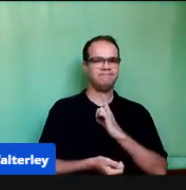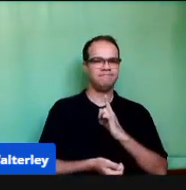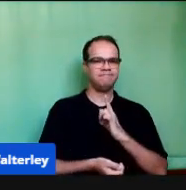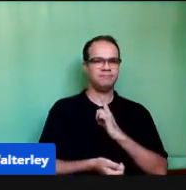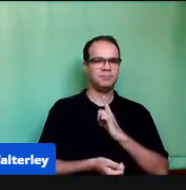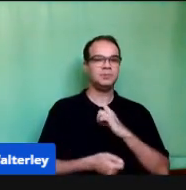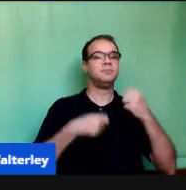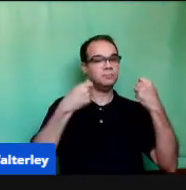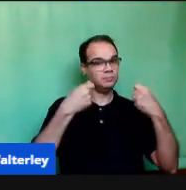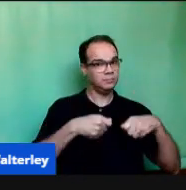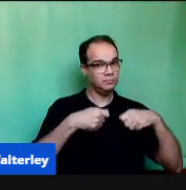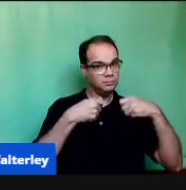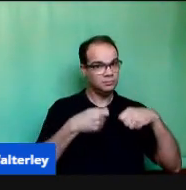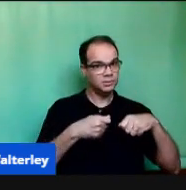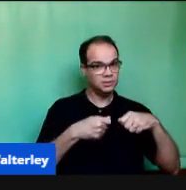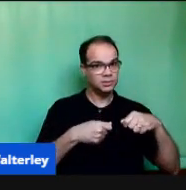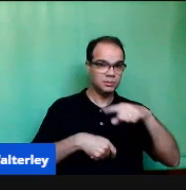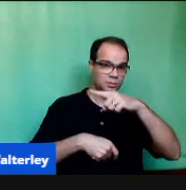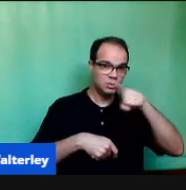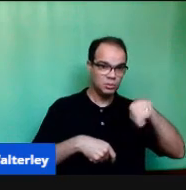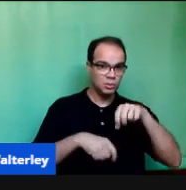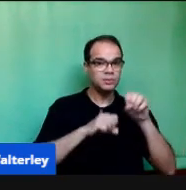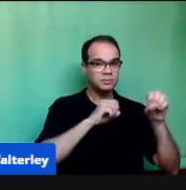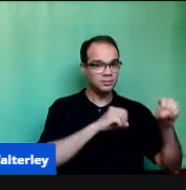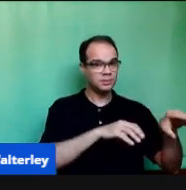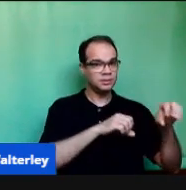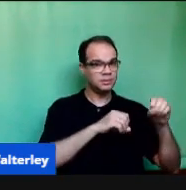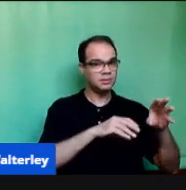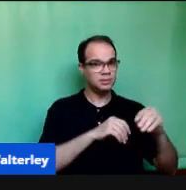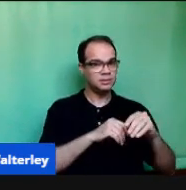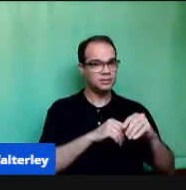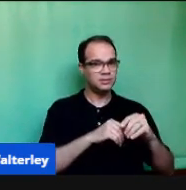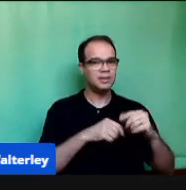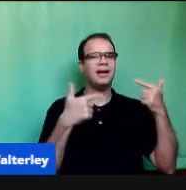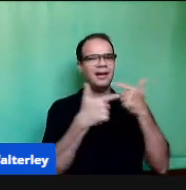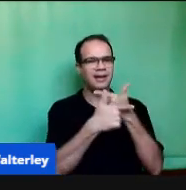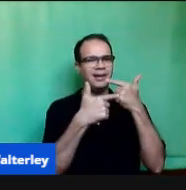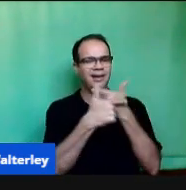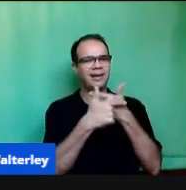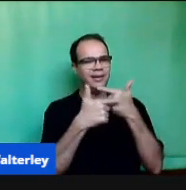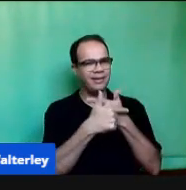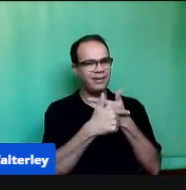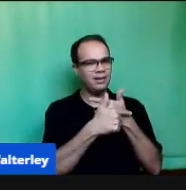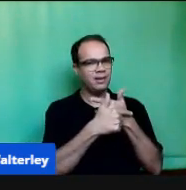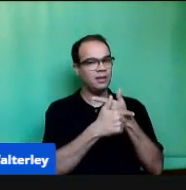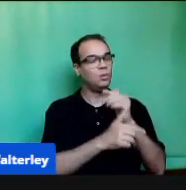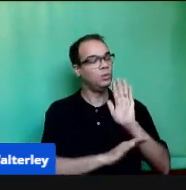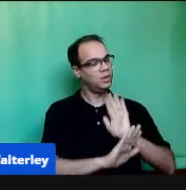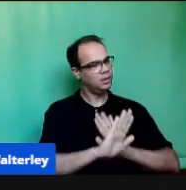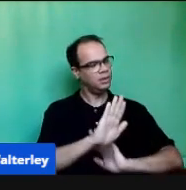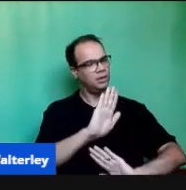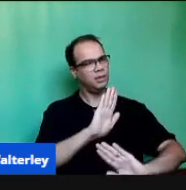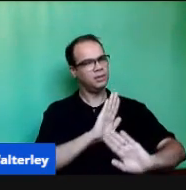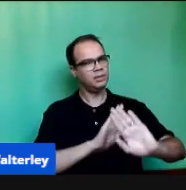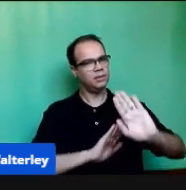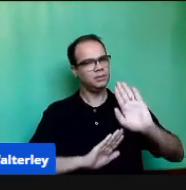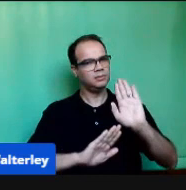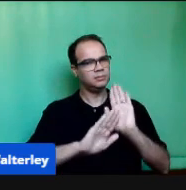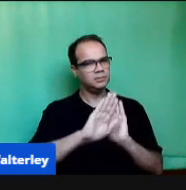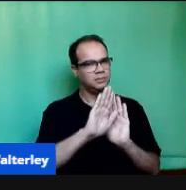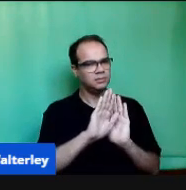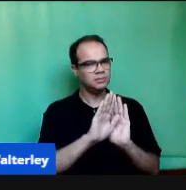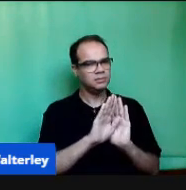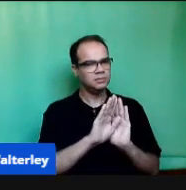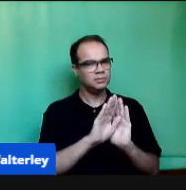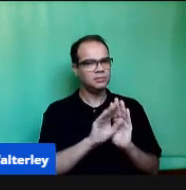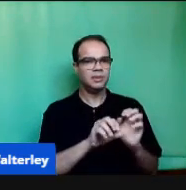e conhecer, como educadores, que o humor ele é uma das formas mais sutis de manutenção do